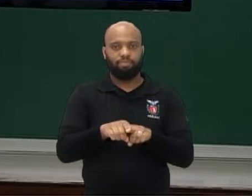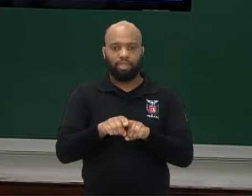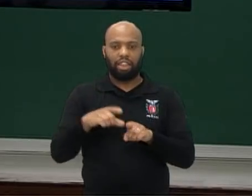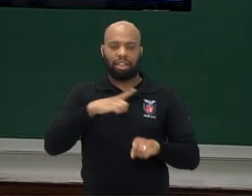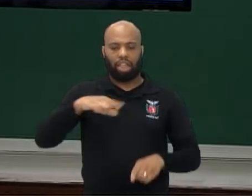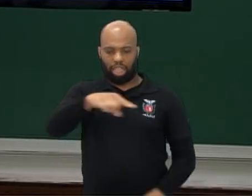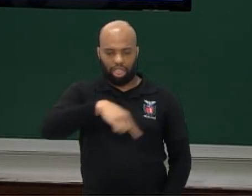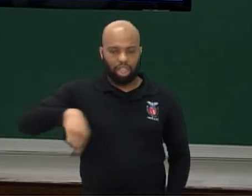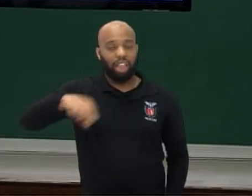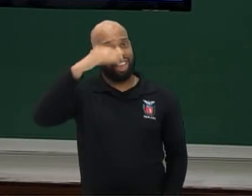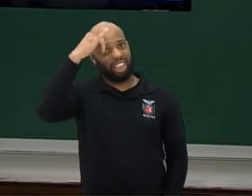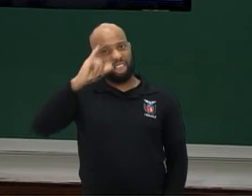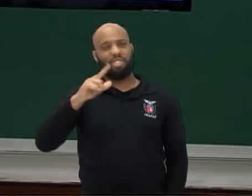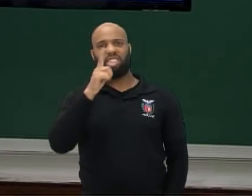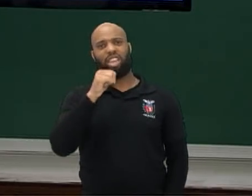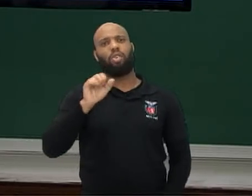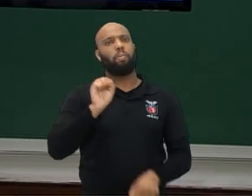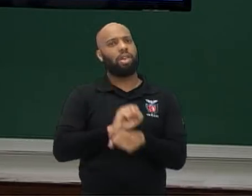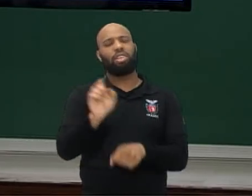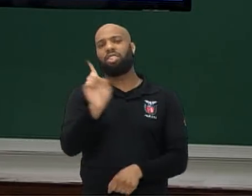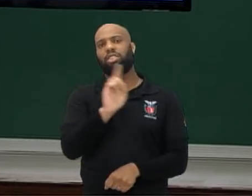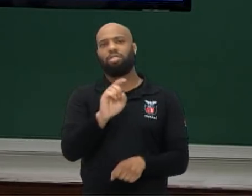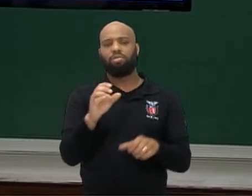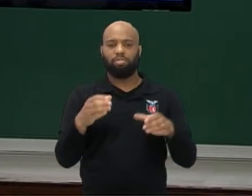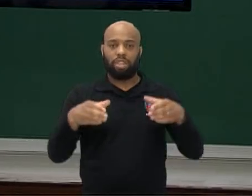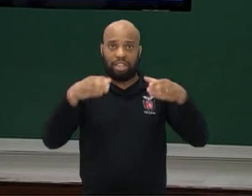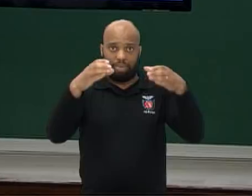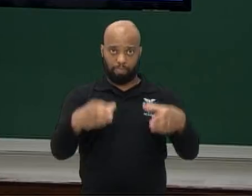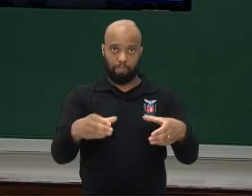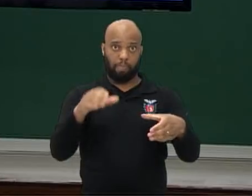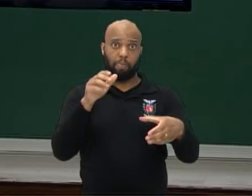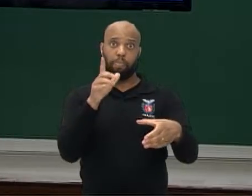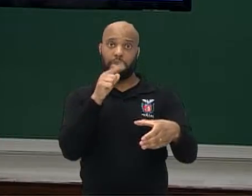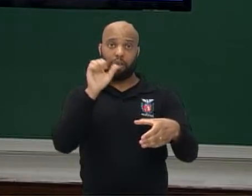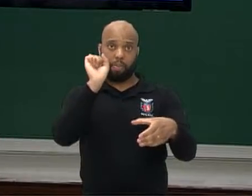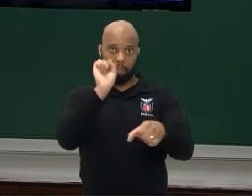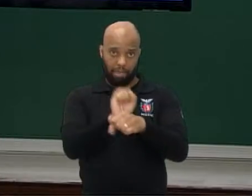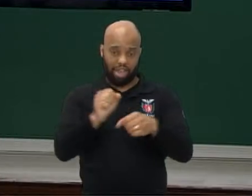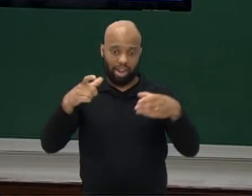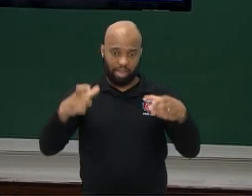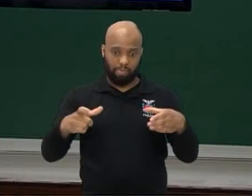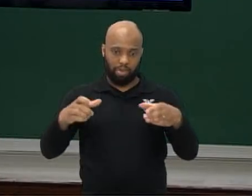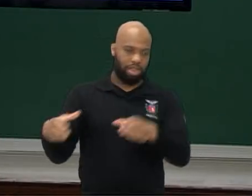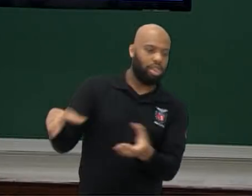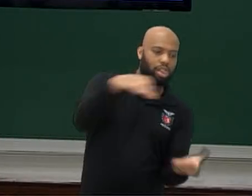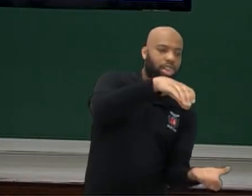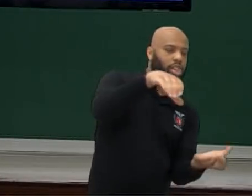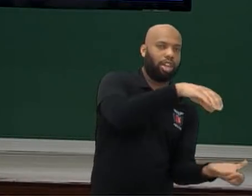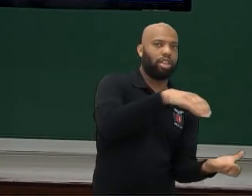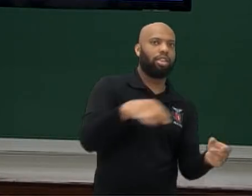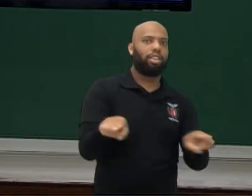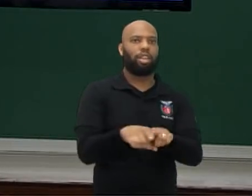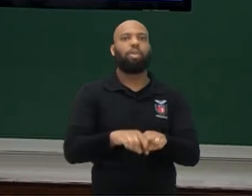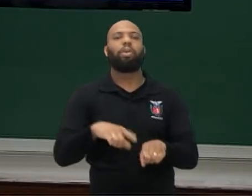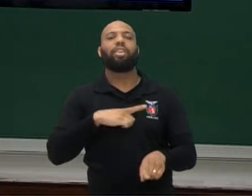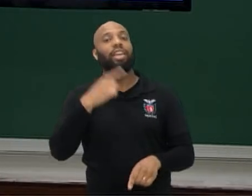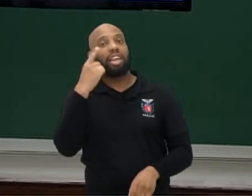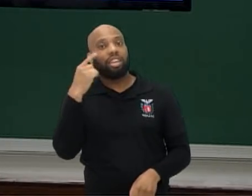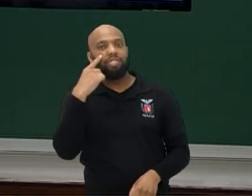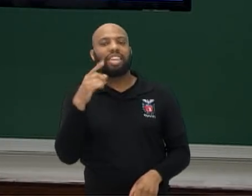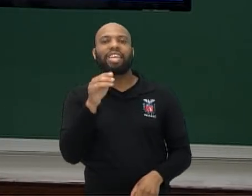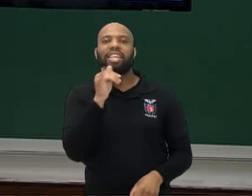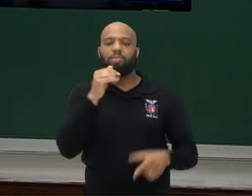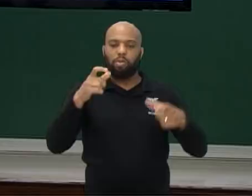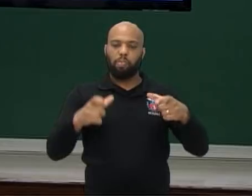que consigam manter essa água parada. Lembra que vocês fizeram a tarefinha de vistoriar a casa de vocês? O pratinho de planta, o potinho